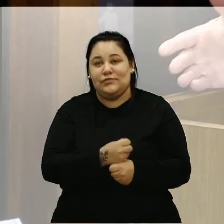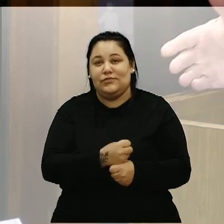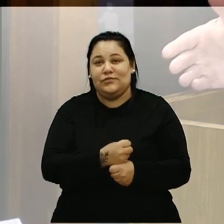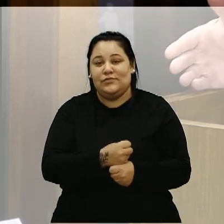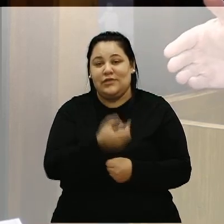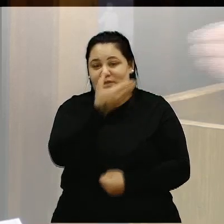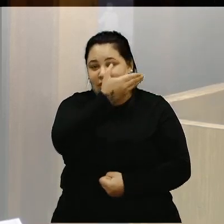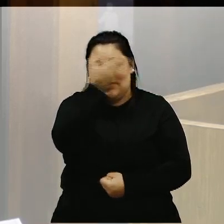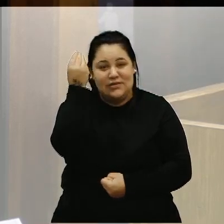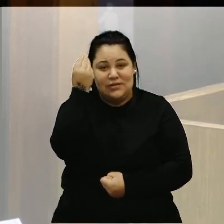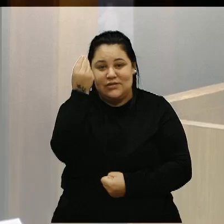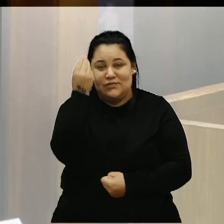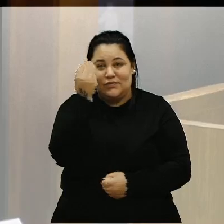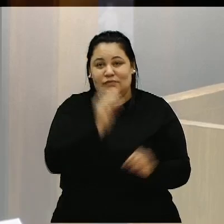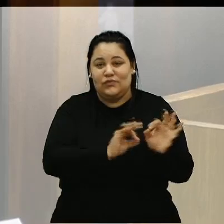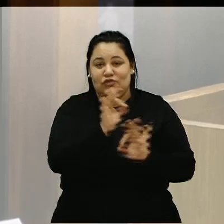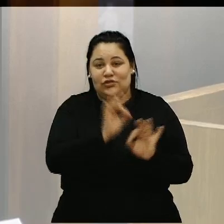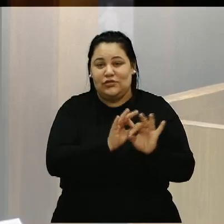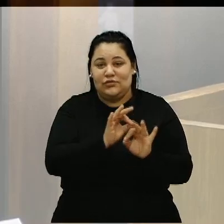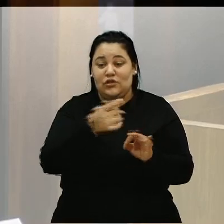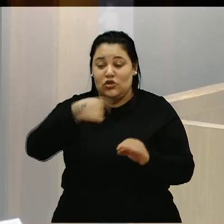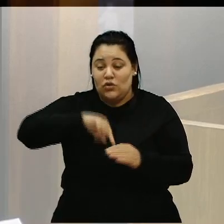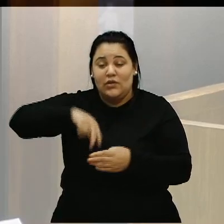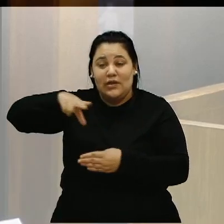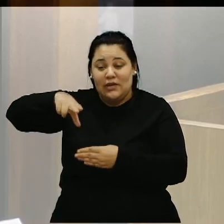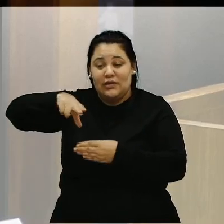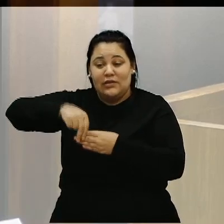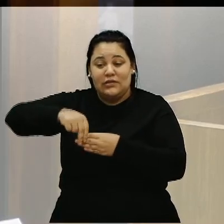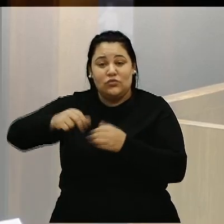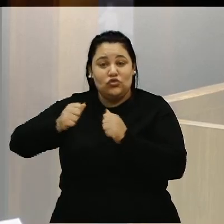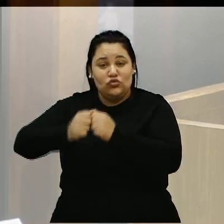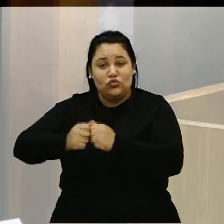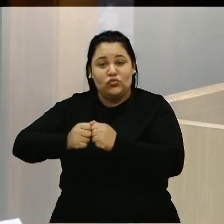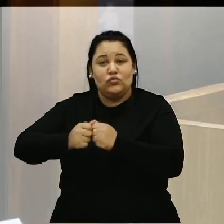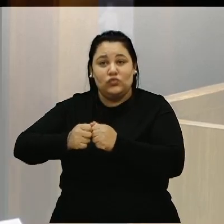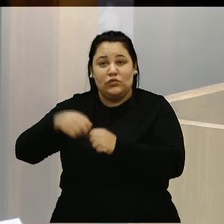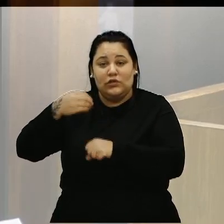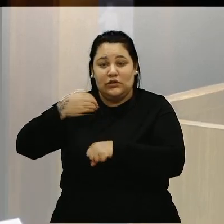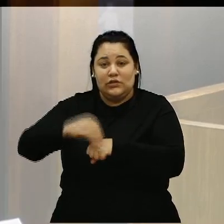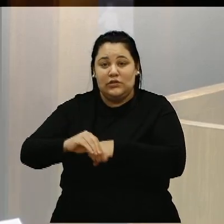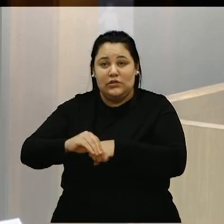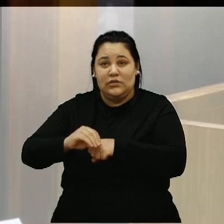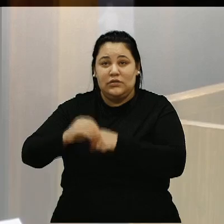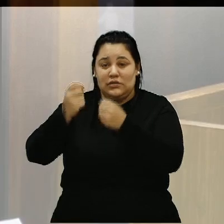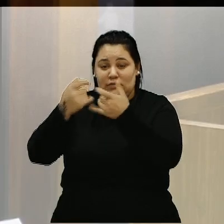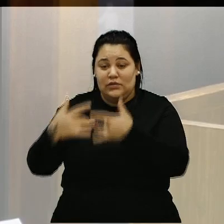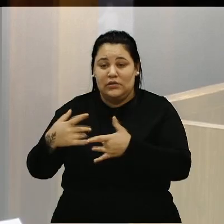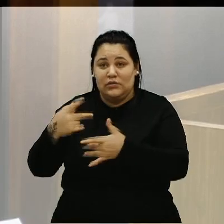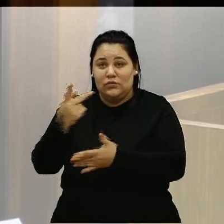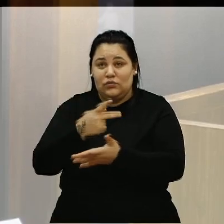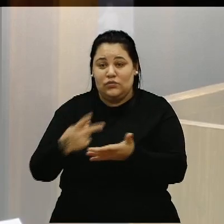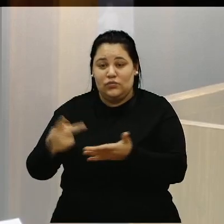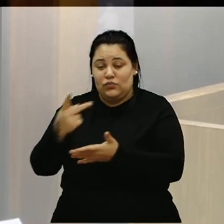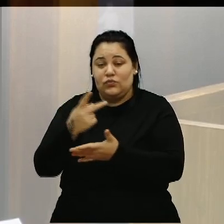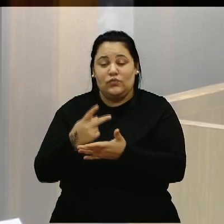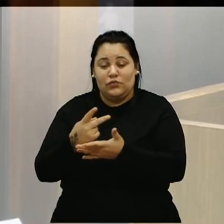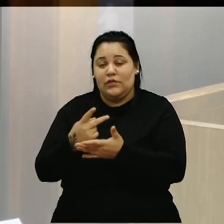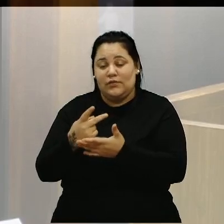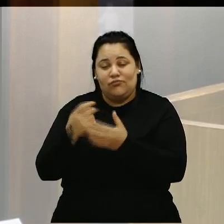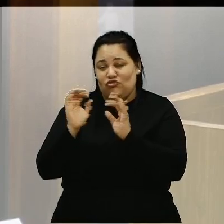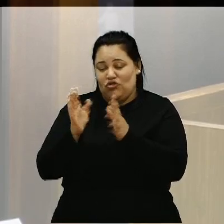uma indicação que nós anexamos na indicação um esboço de projeto de lei.